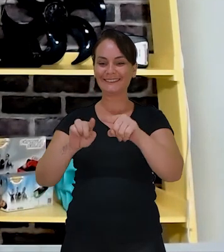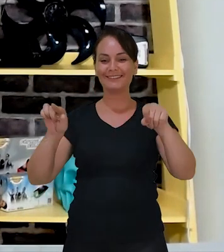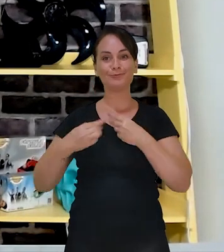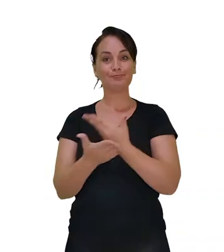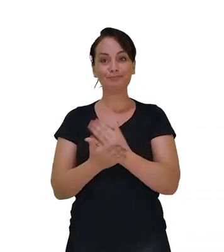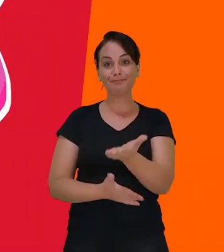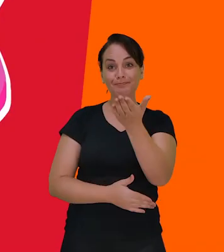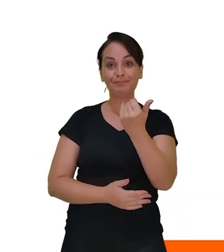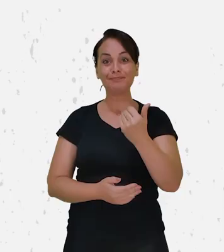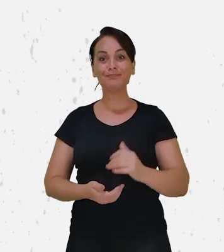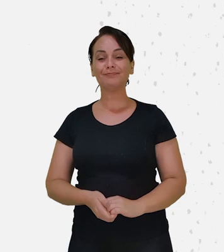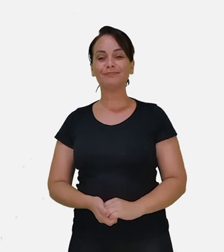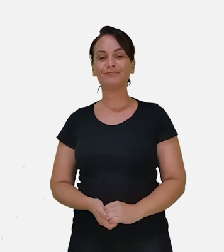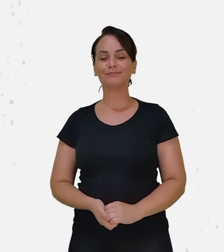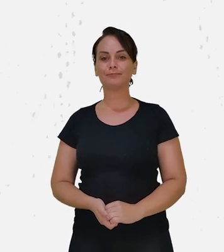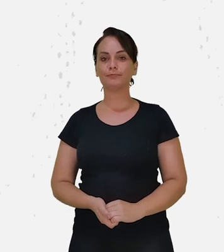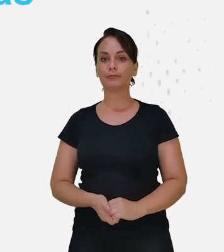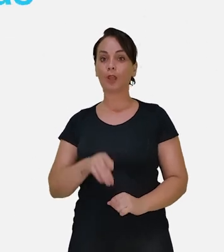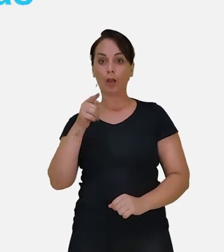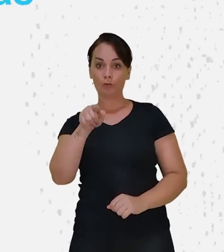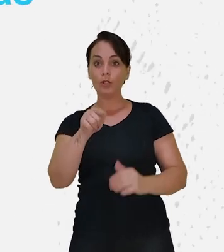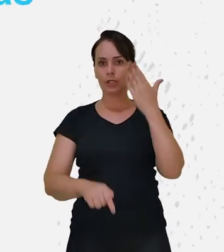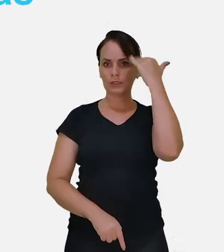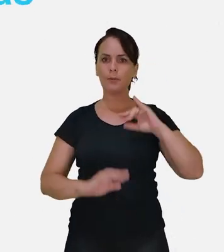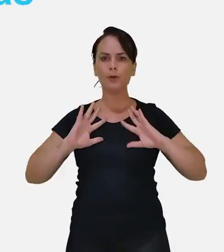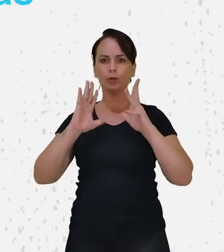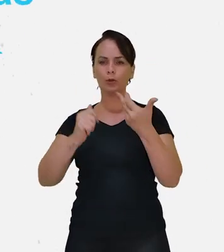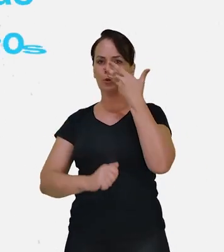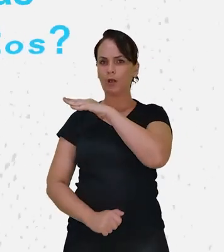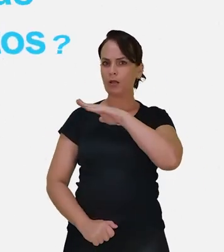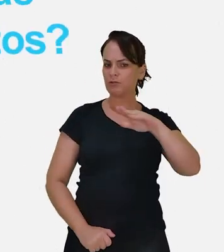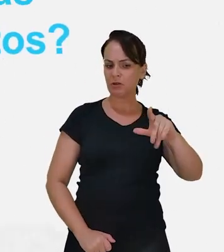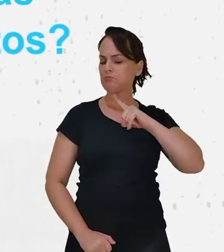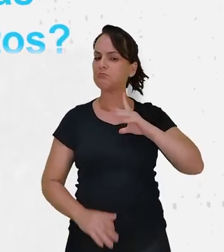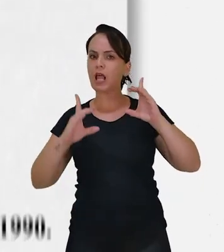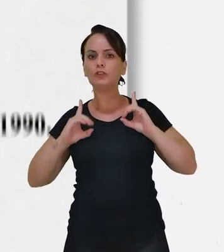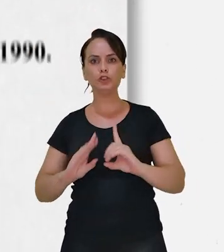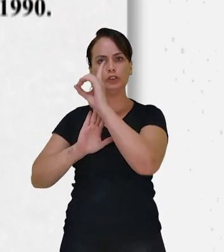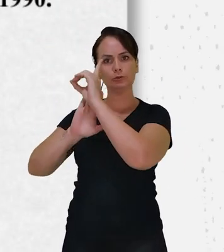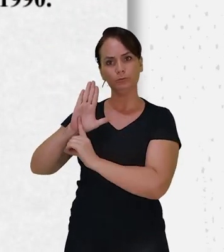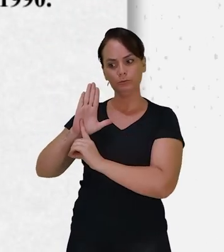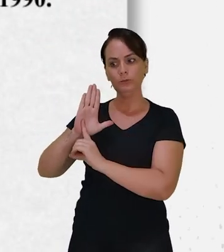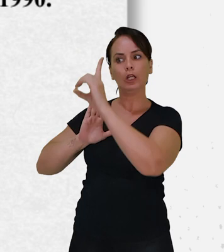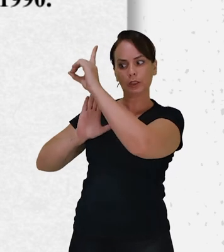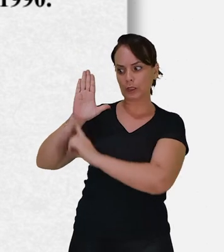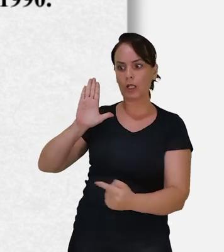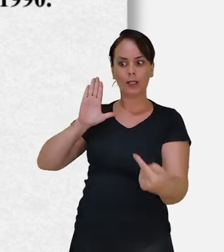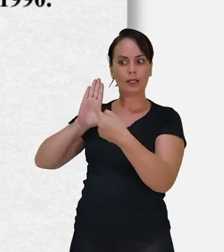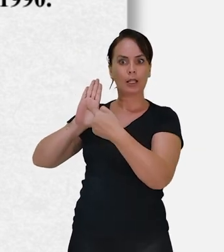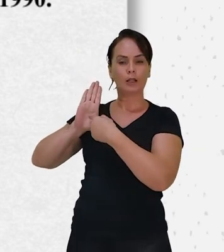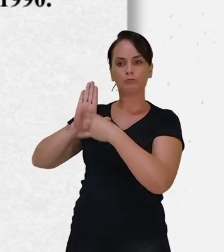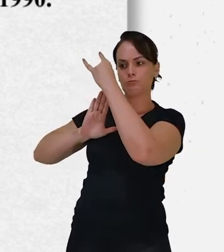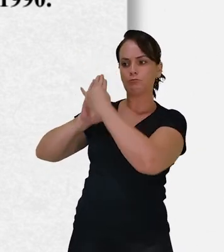Roda aí! Você sabia que todas as crianças têm direitos? Esses direitos fazem parte de um